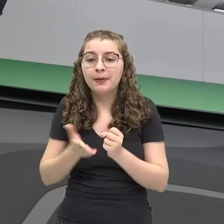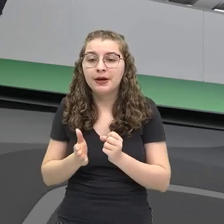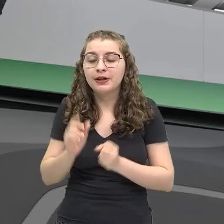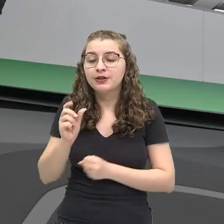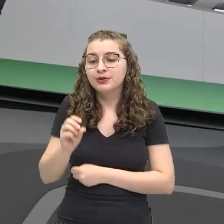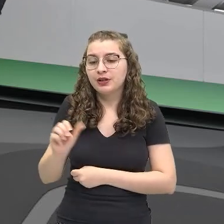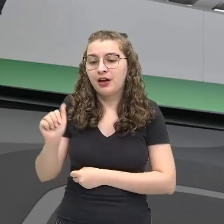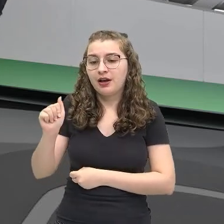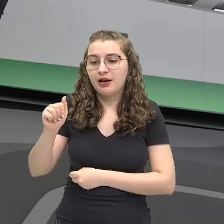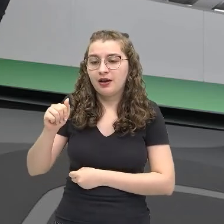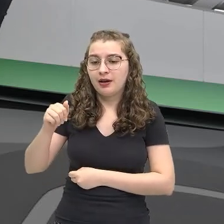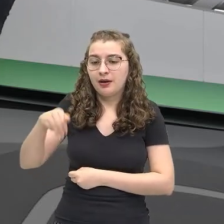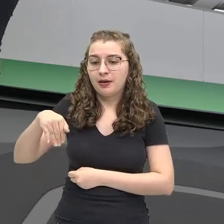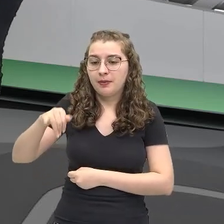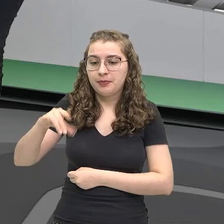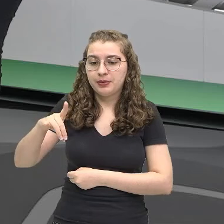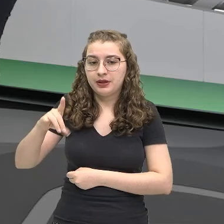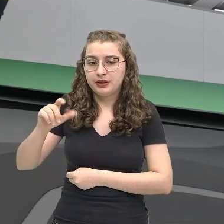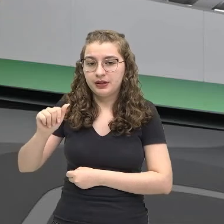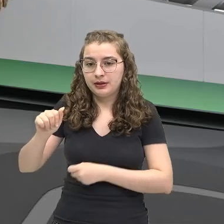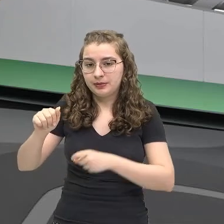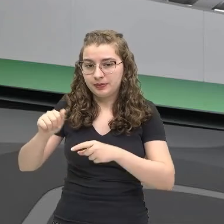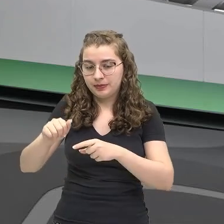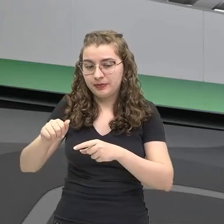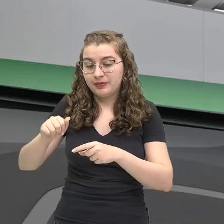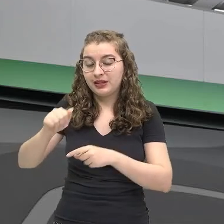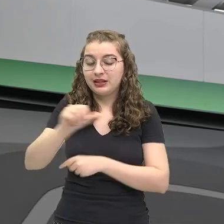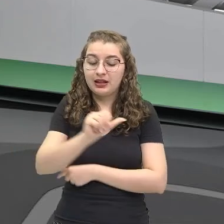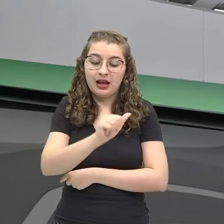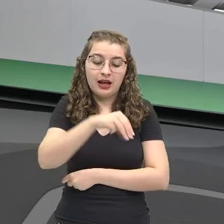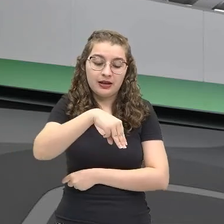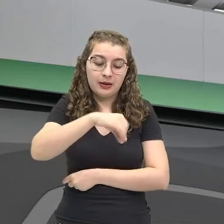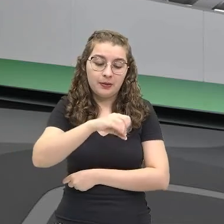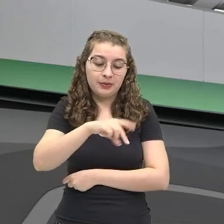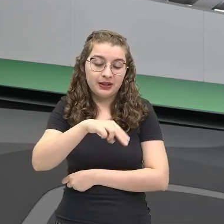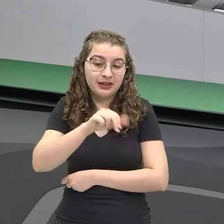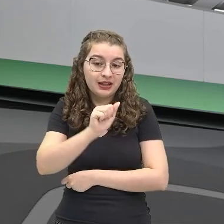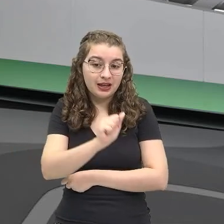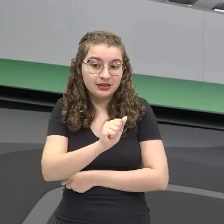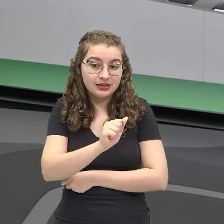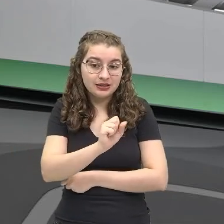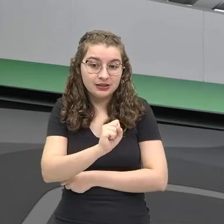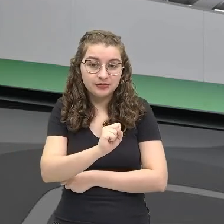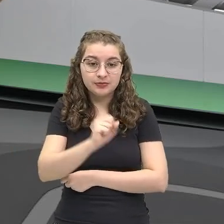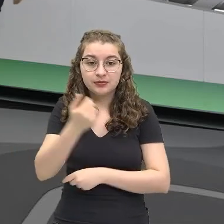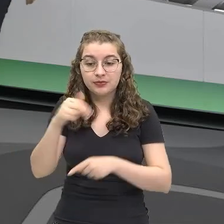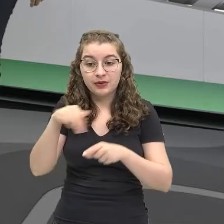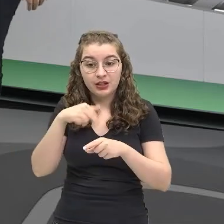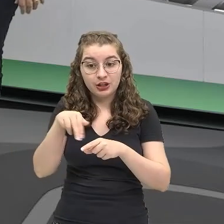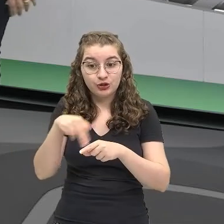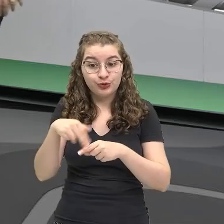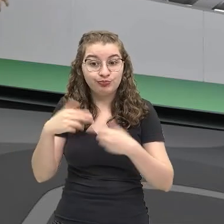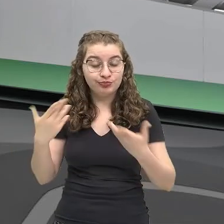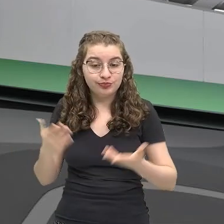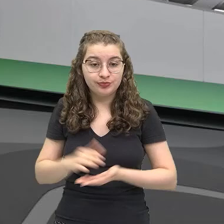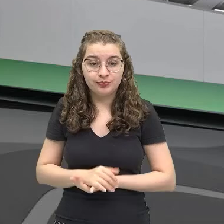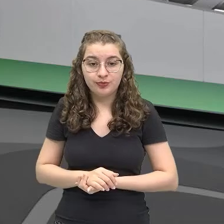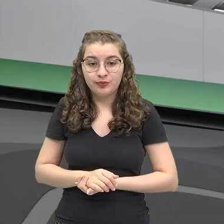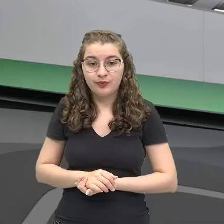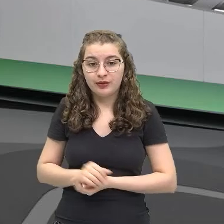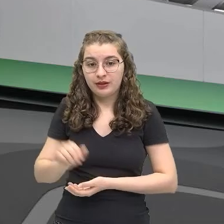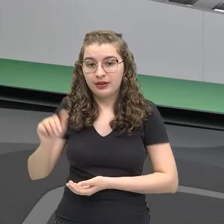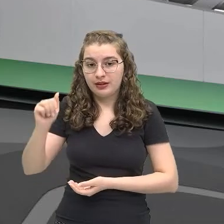as funções nitrogenadas, principalmente as aminas e as amidas. Recapitulando, a